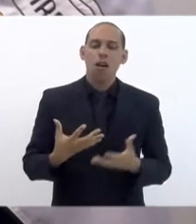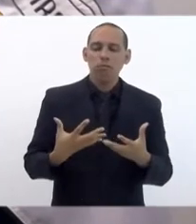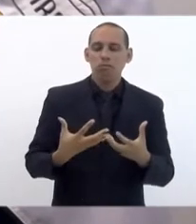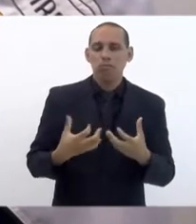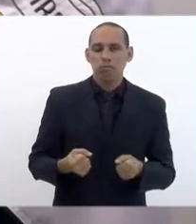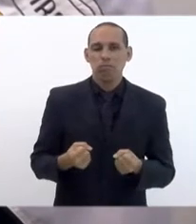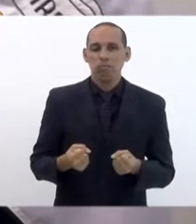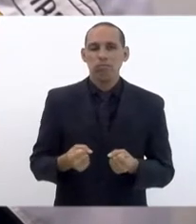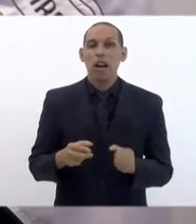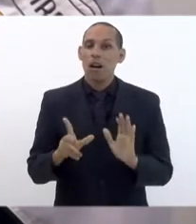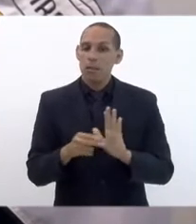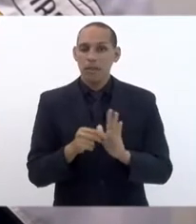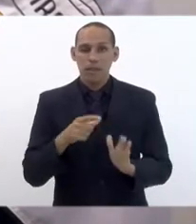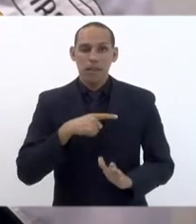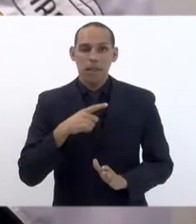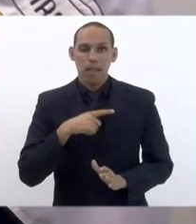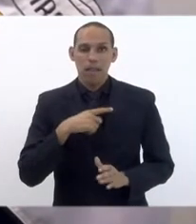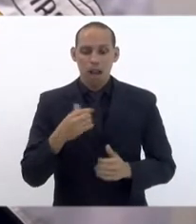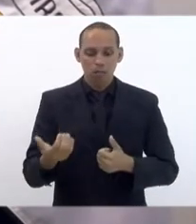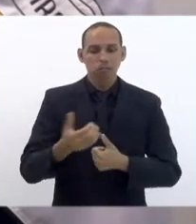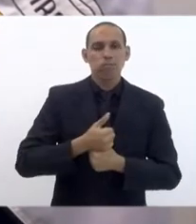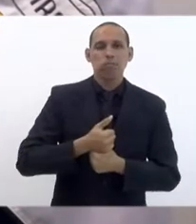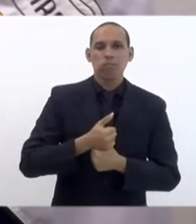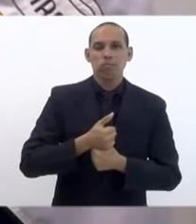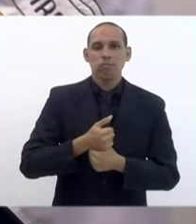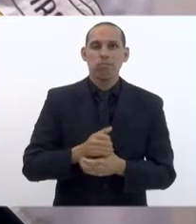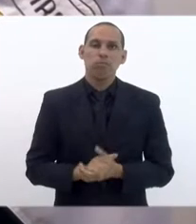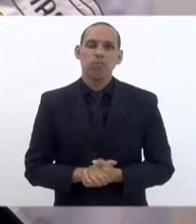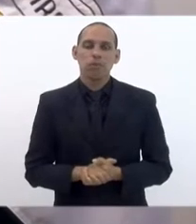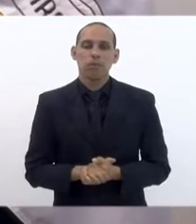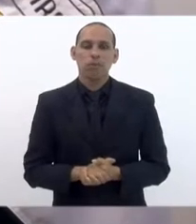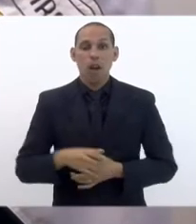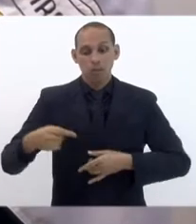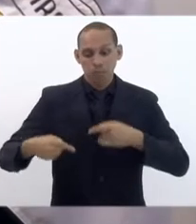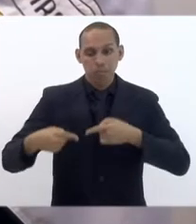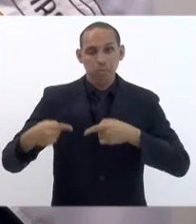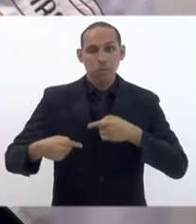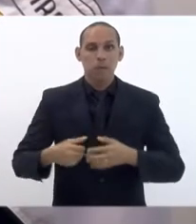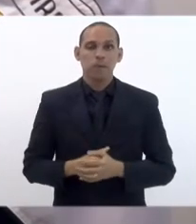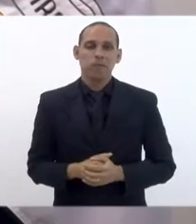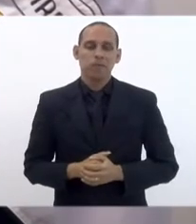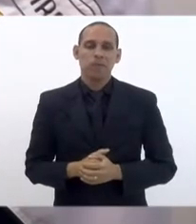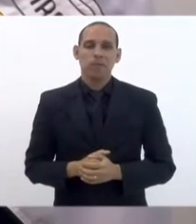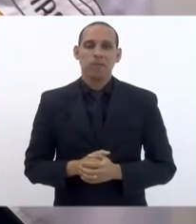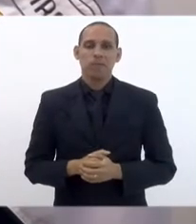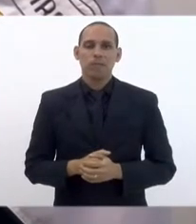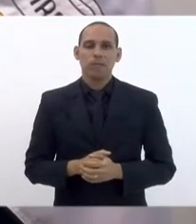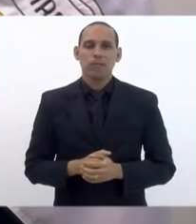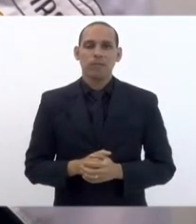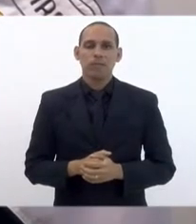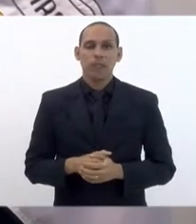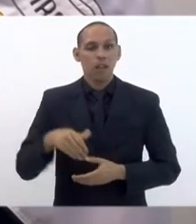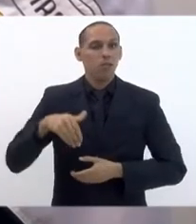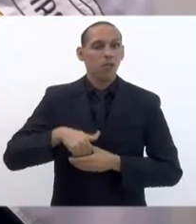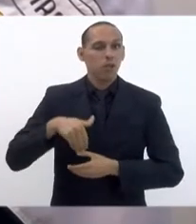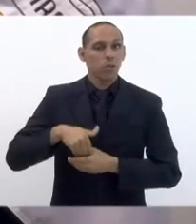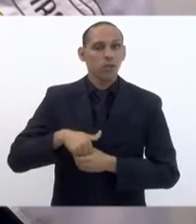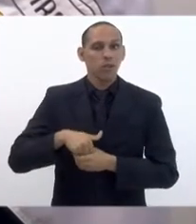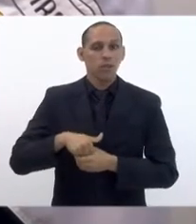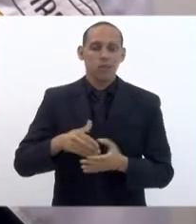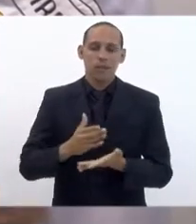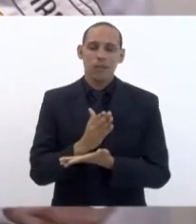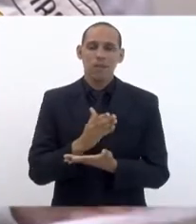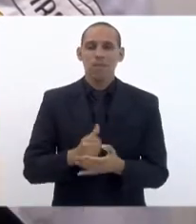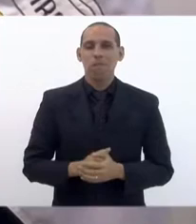emendas concluindo por substitutivo. Em discussão. Em votação,